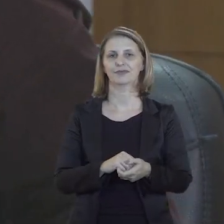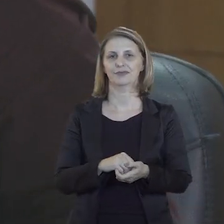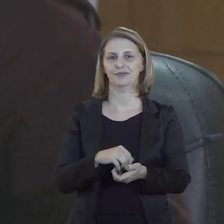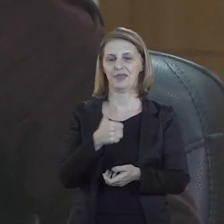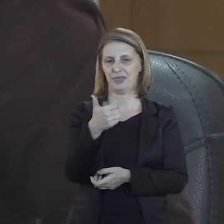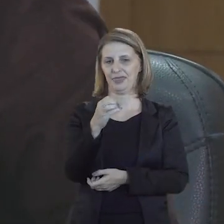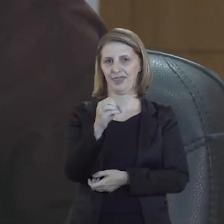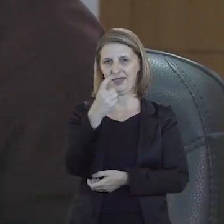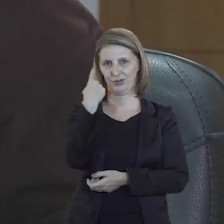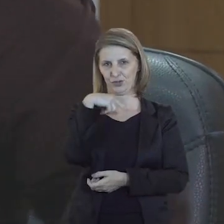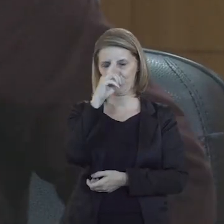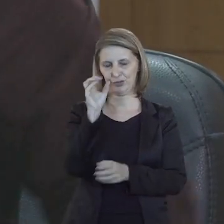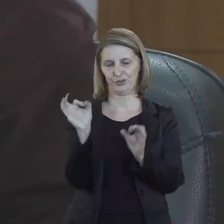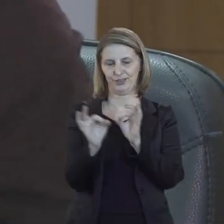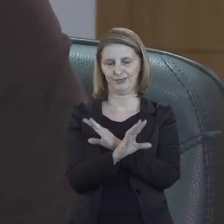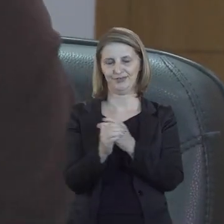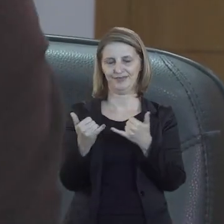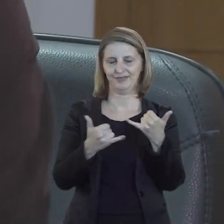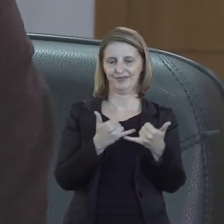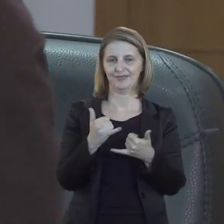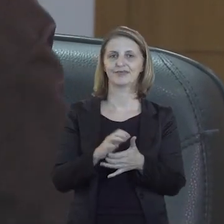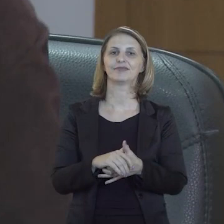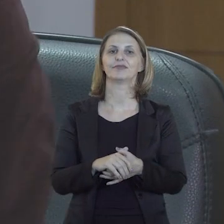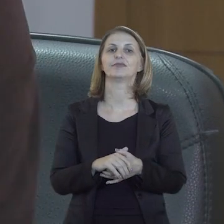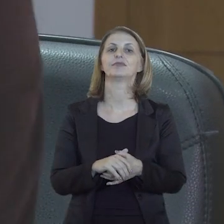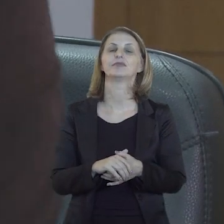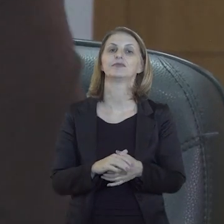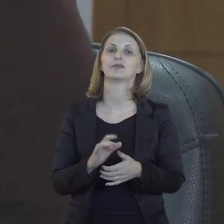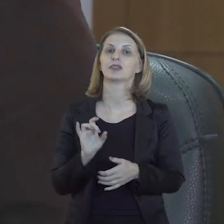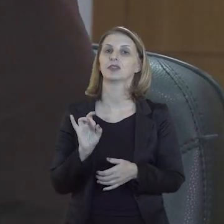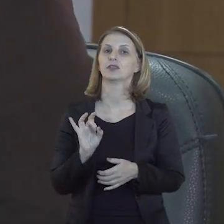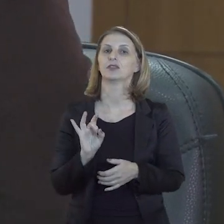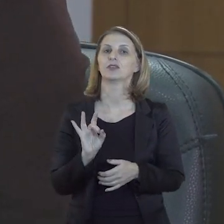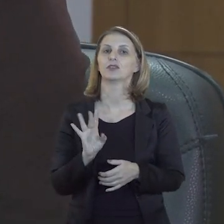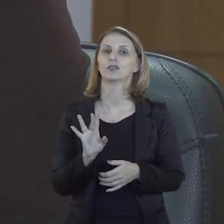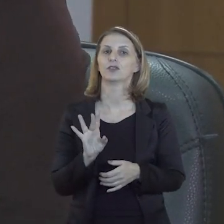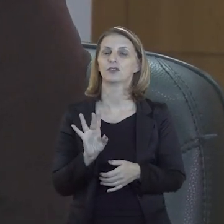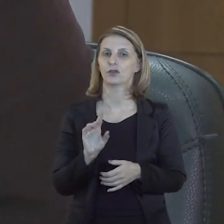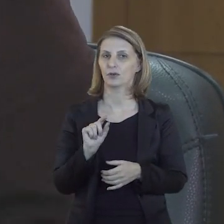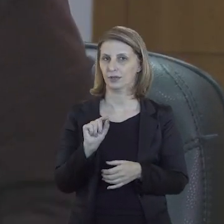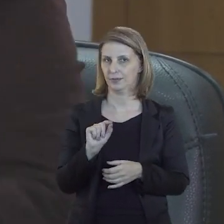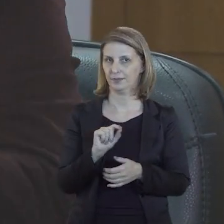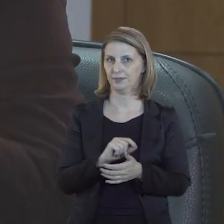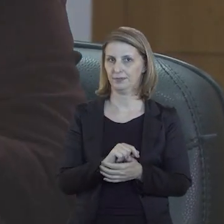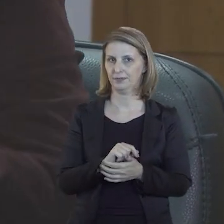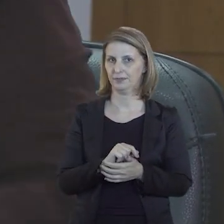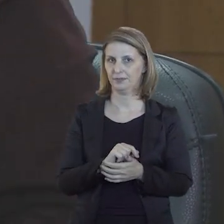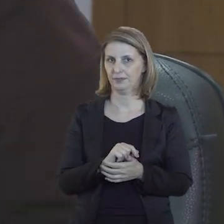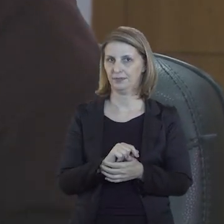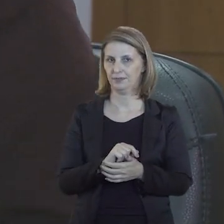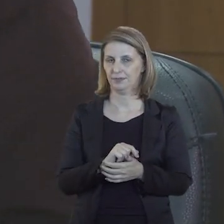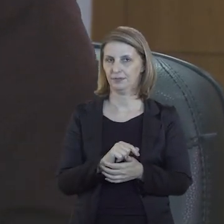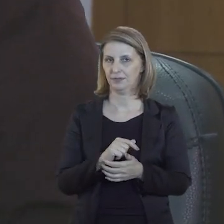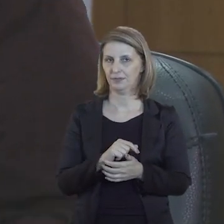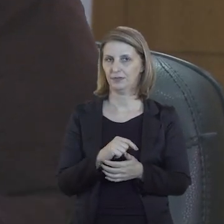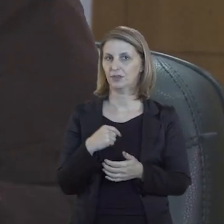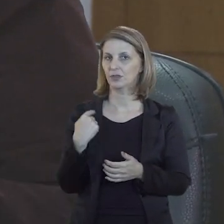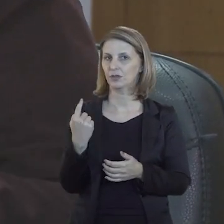Eu prometo que em menos de 10 horas a gente termina. Só queria fazer uma